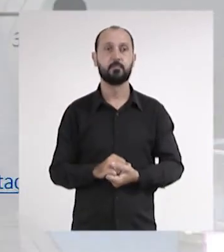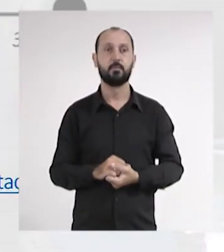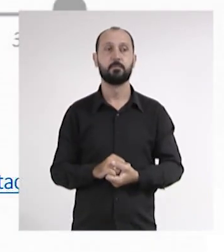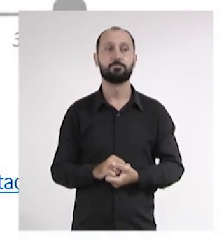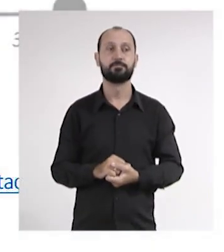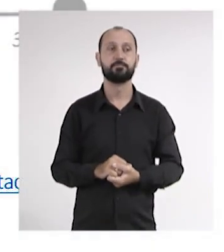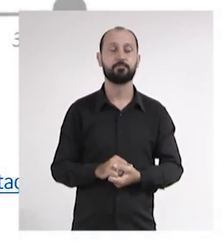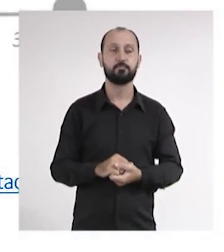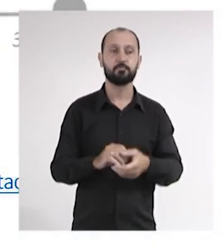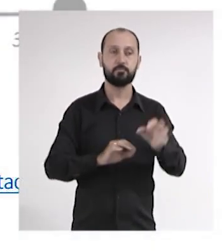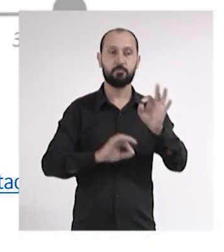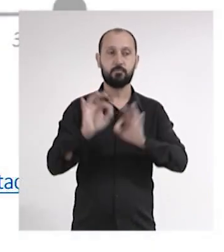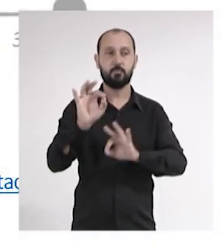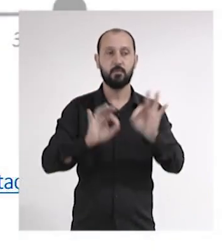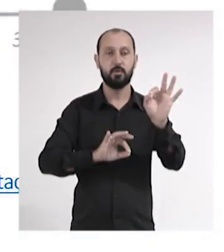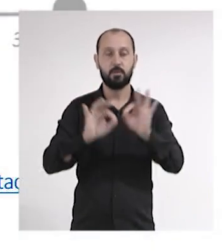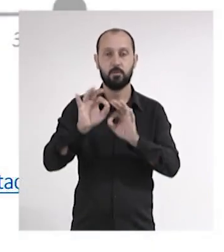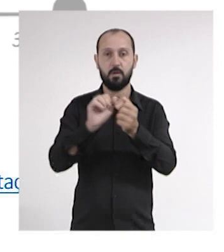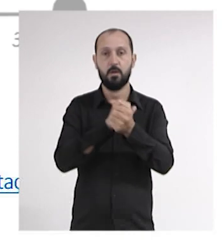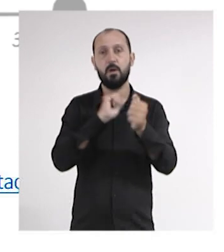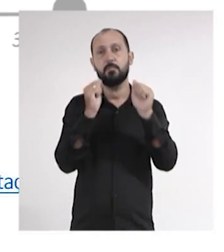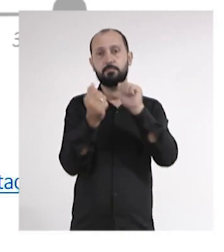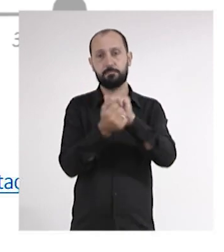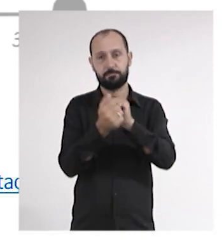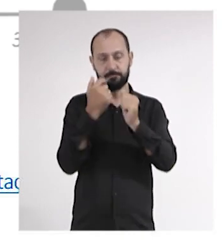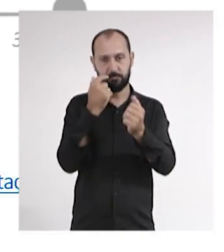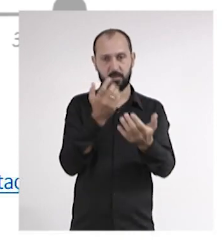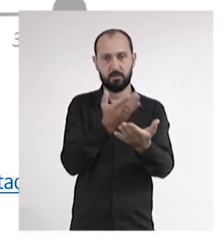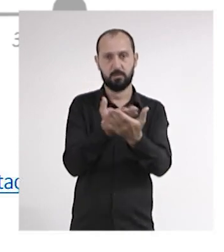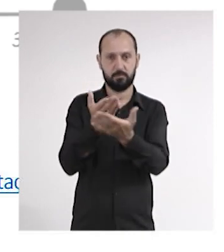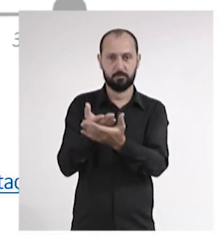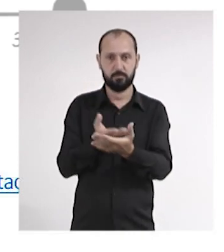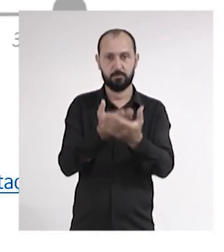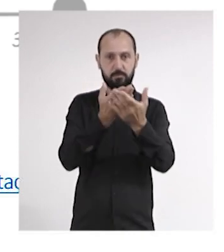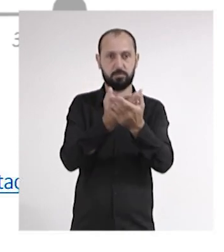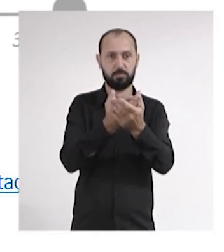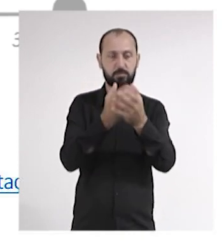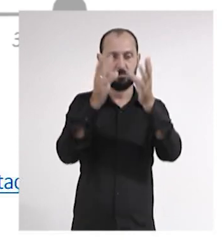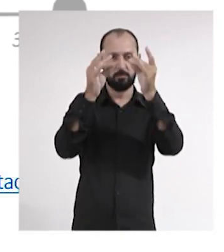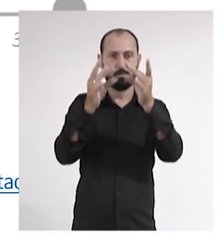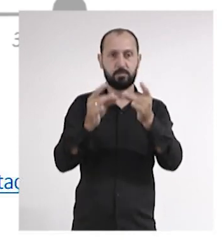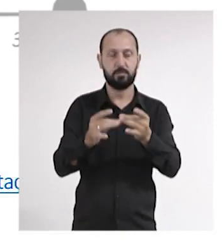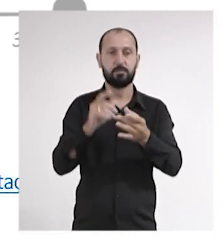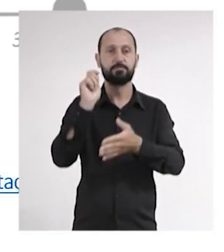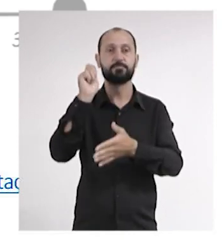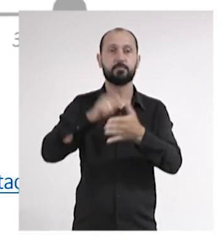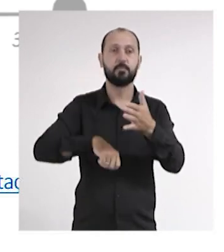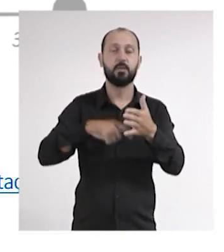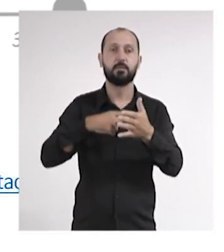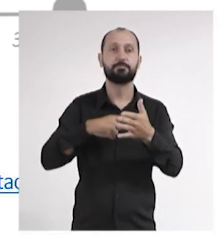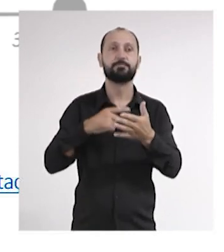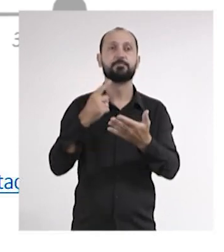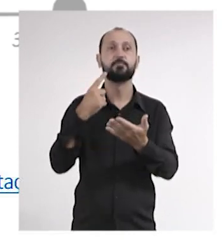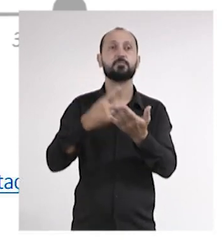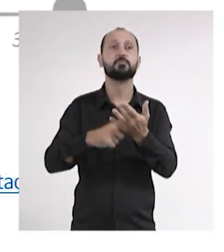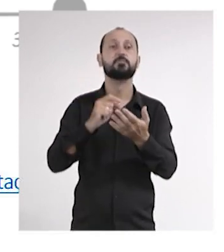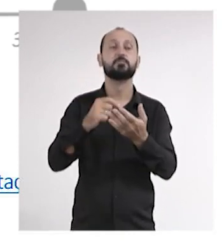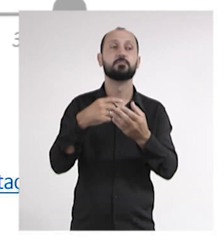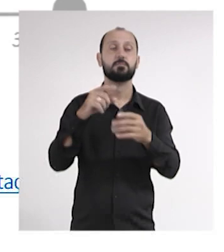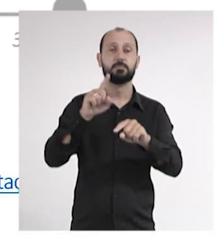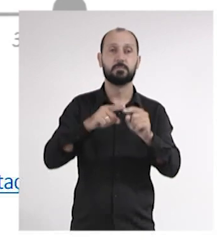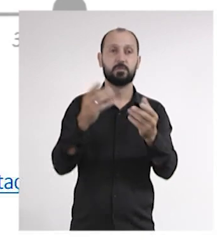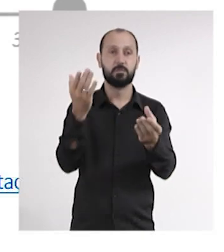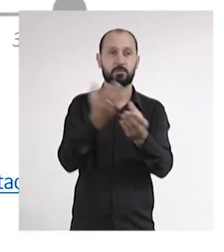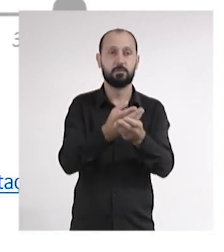a reformulação, a adequação dos estudos, da minuta do edital e contrato, temos a obrigação de remessa desses